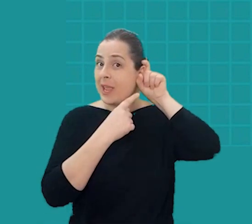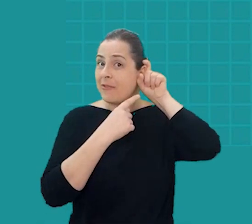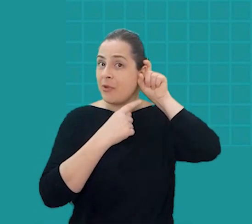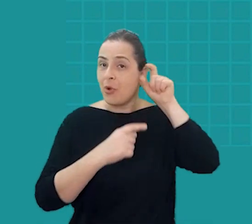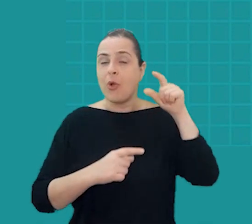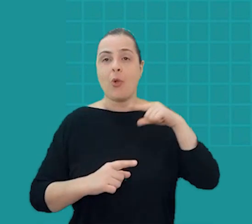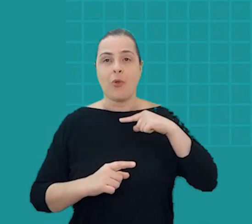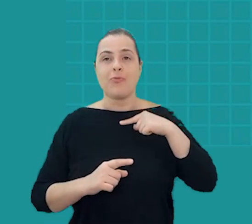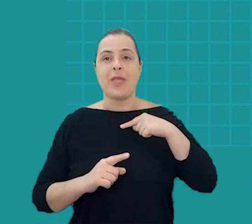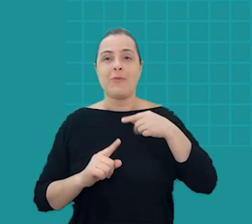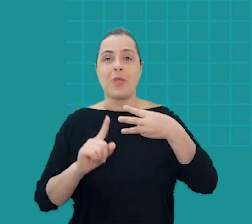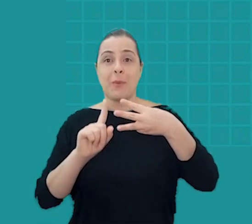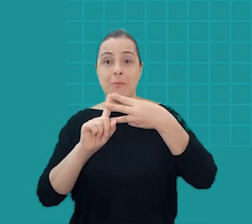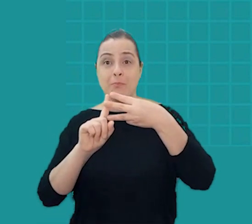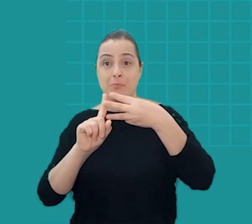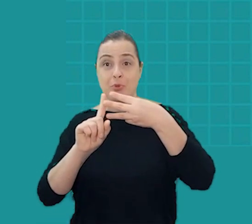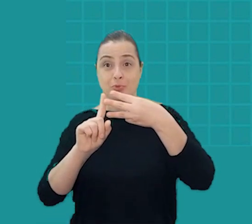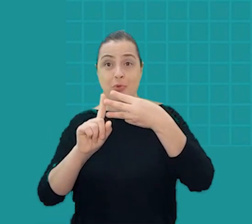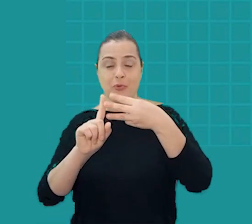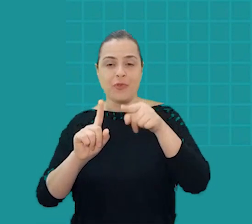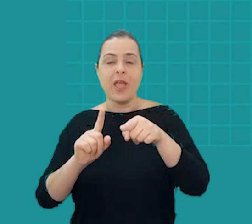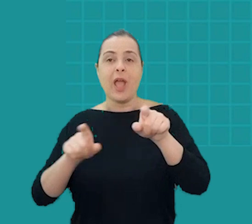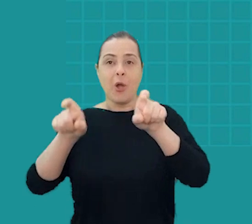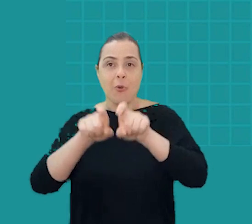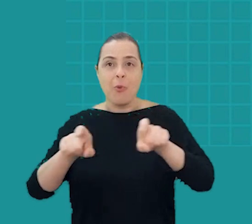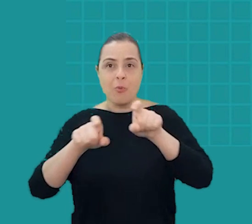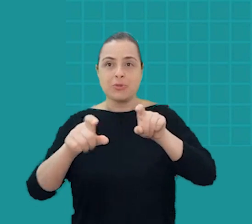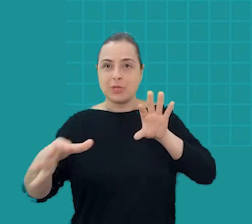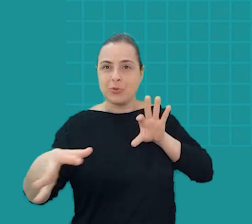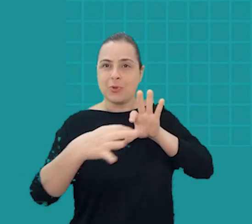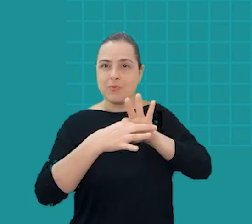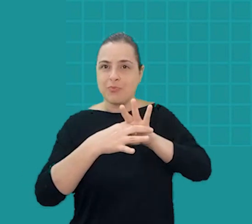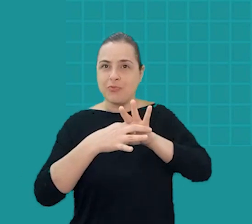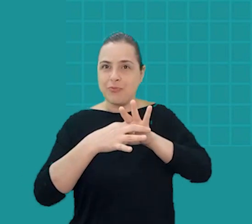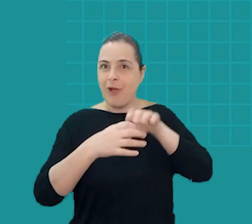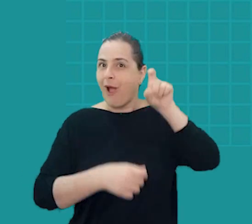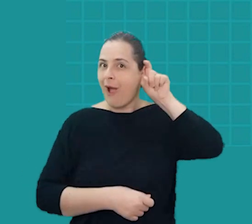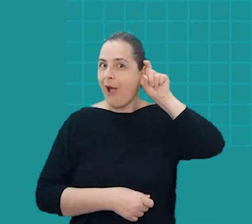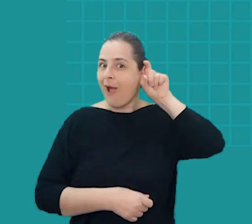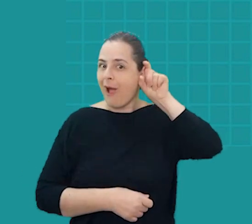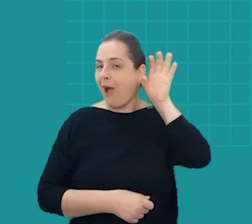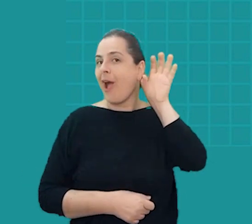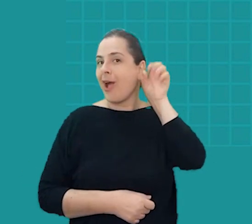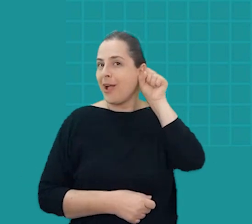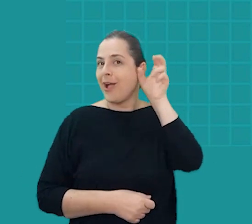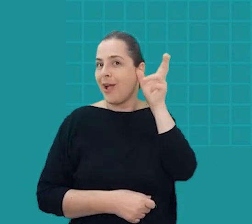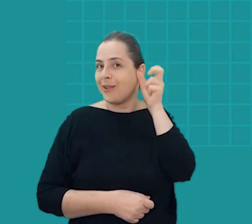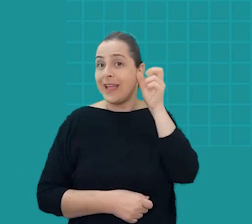Bluetooth o meu aparelho com o do computador. E aí,